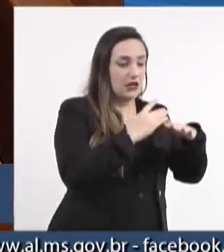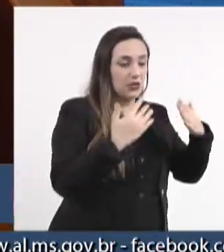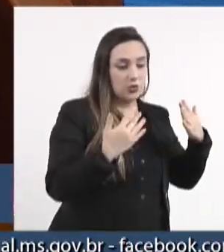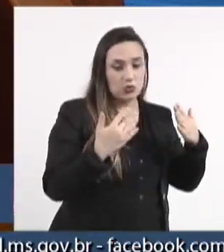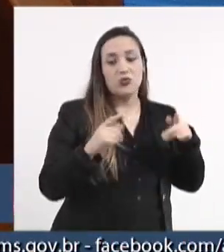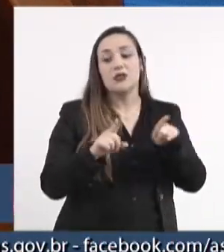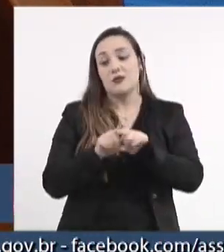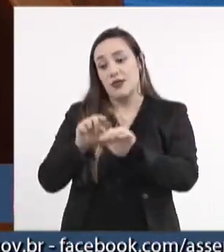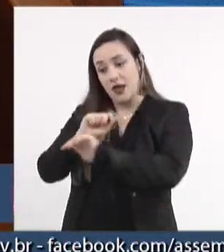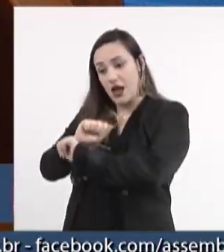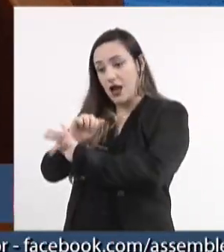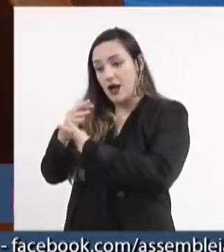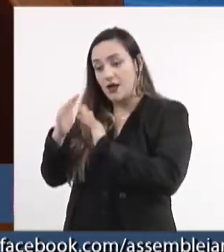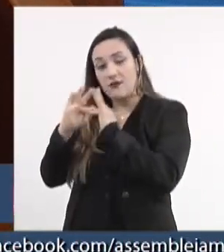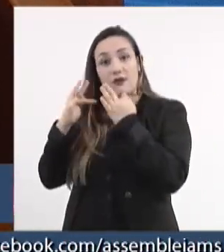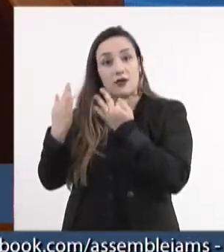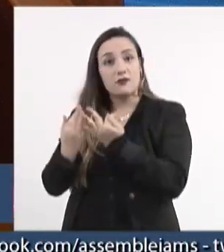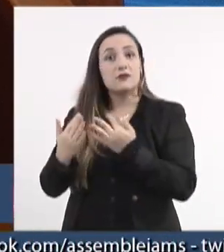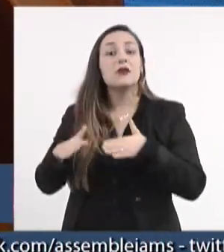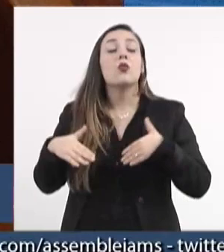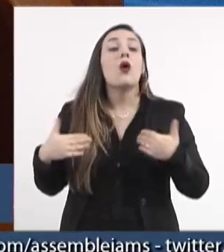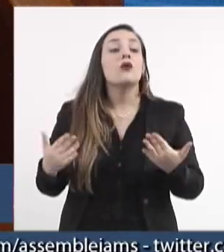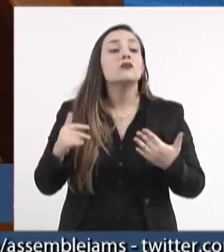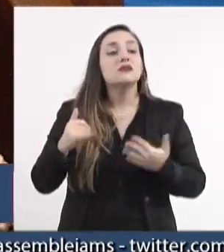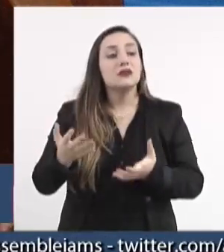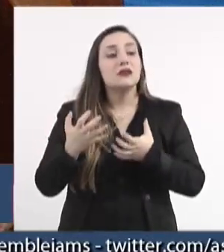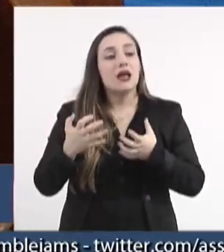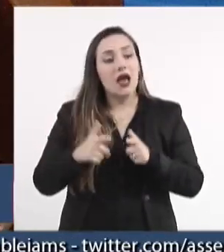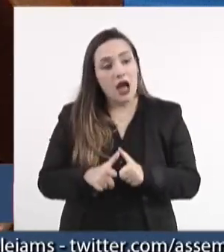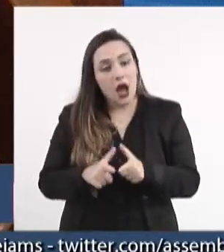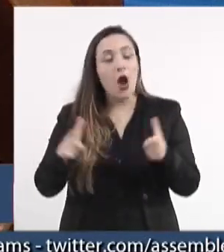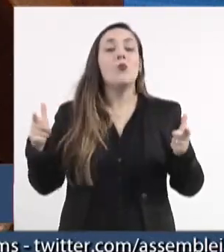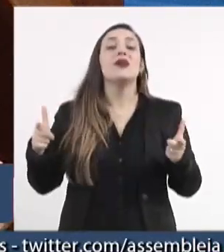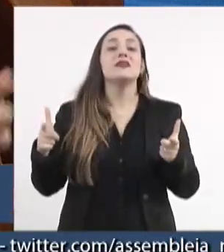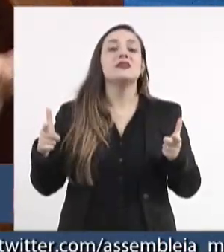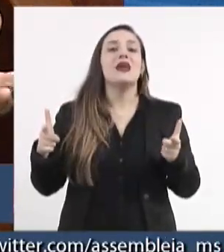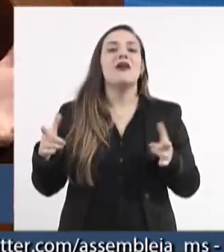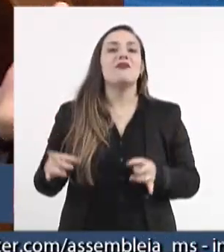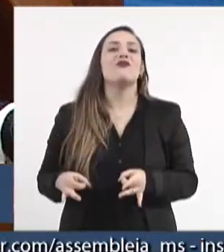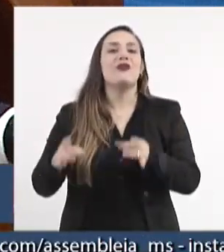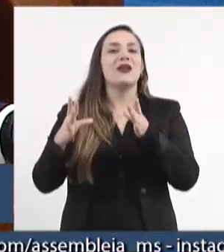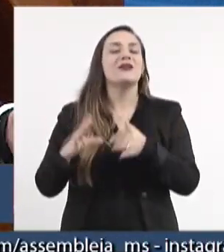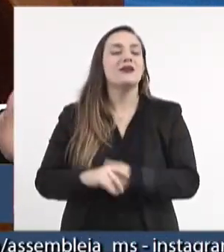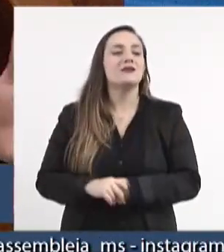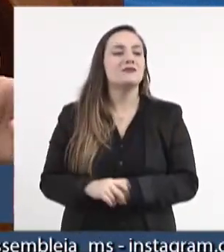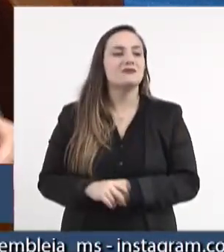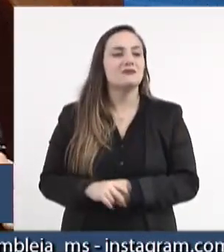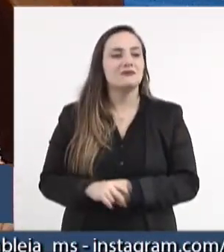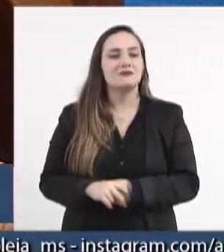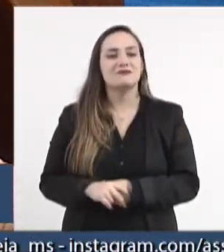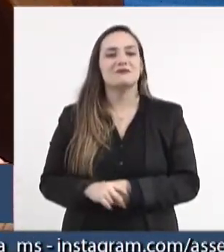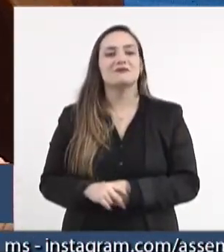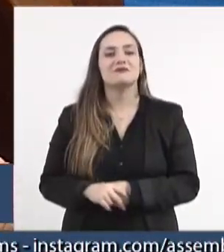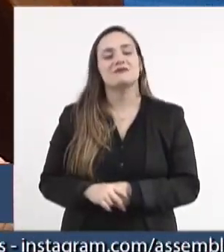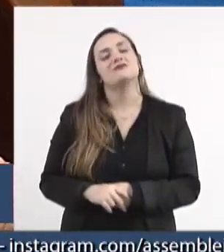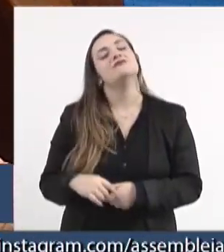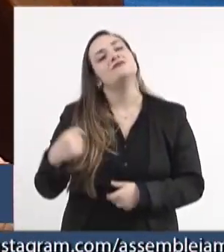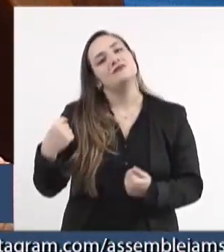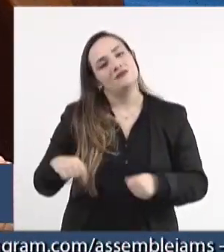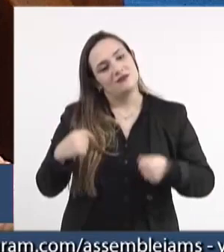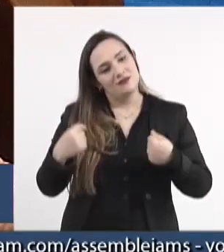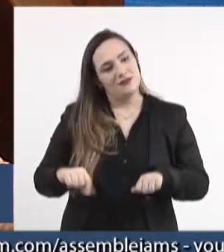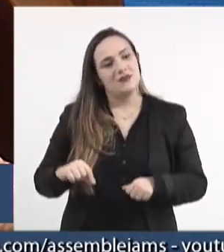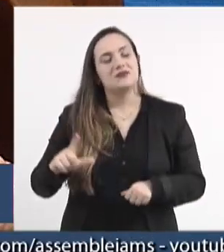estabelecida, é que para ele ampliar a sua produção, ele tem que ter uma garantia